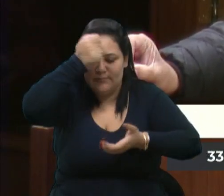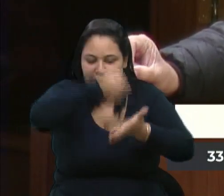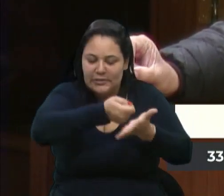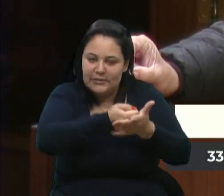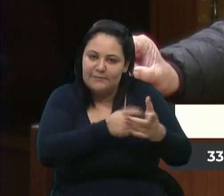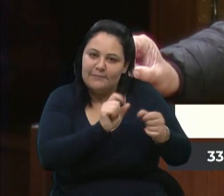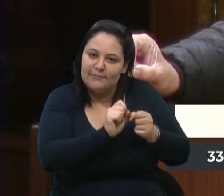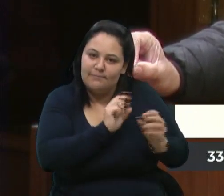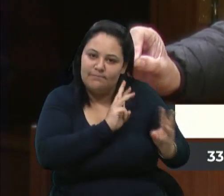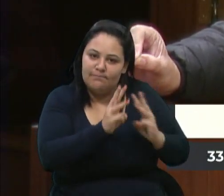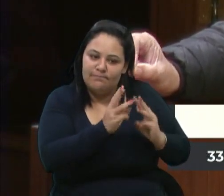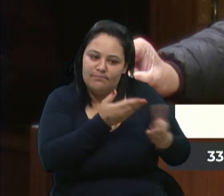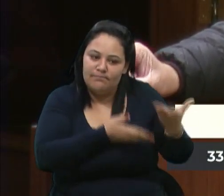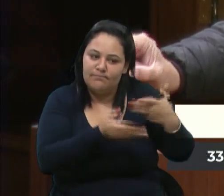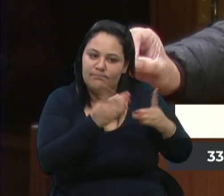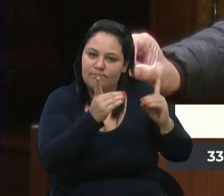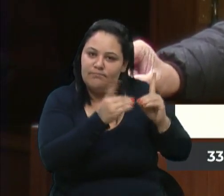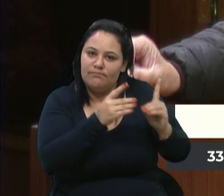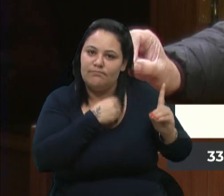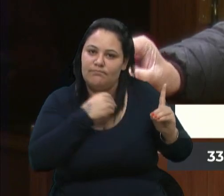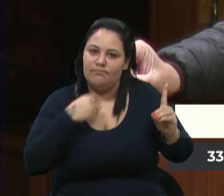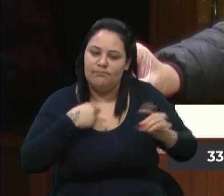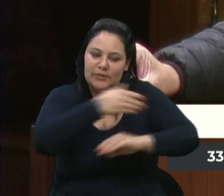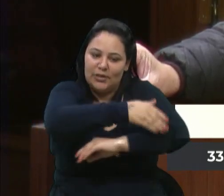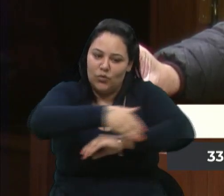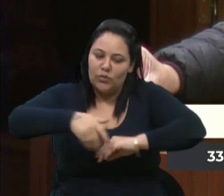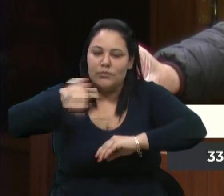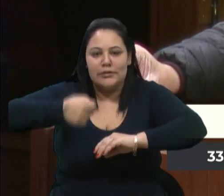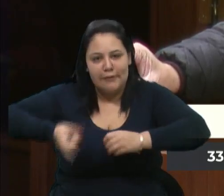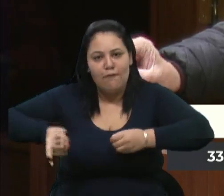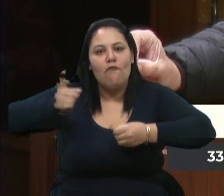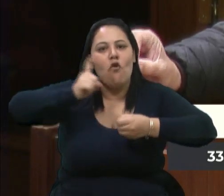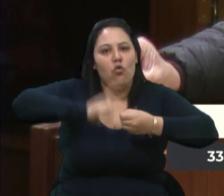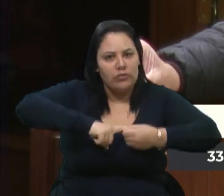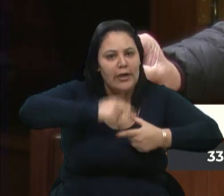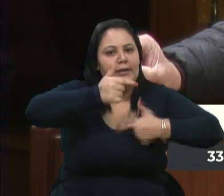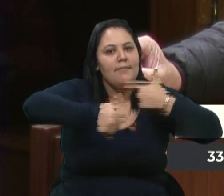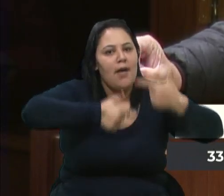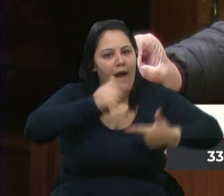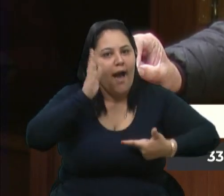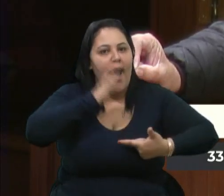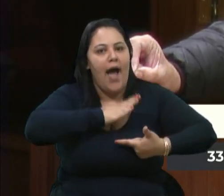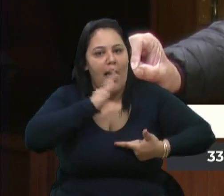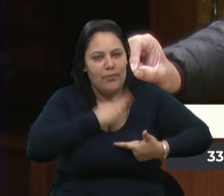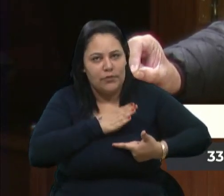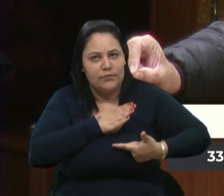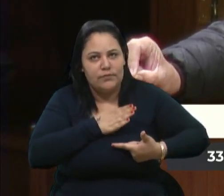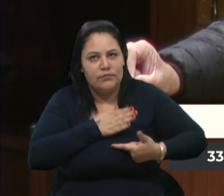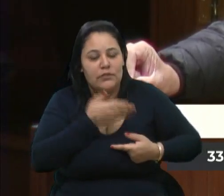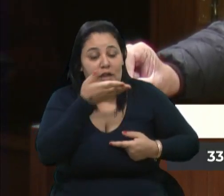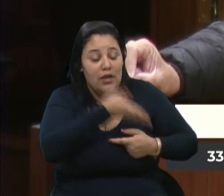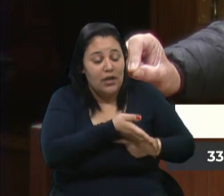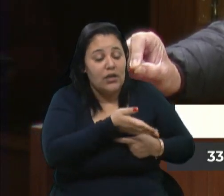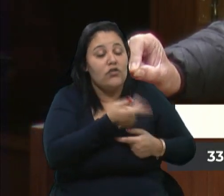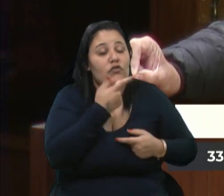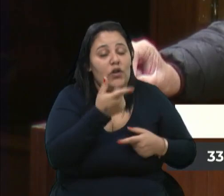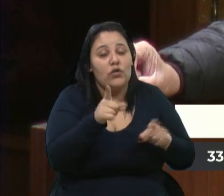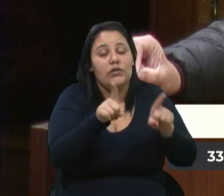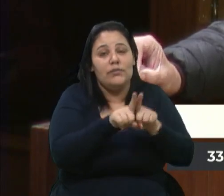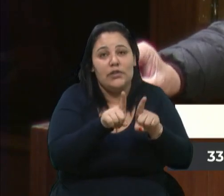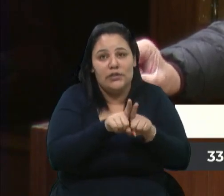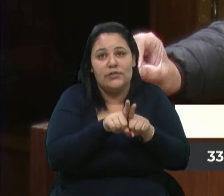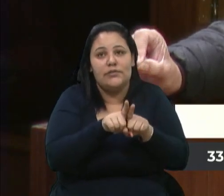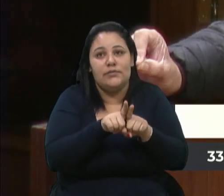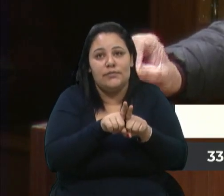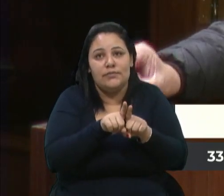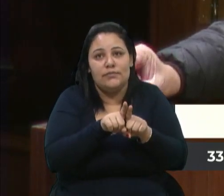na rua funcione o quanto antes. Nós citamos aqui também o consultório odontológico. Eu sei que o vereador